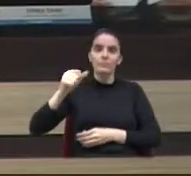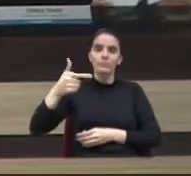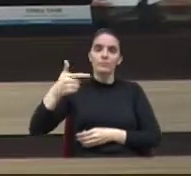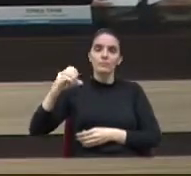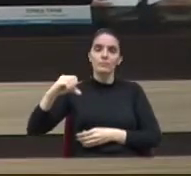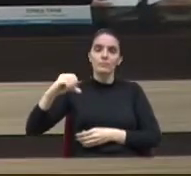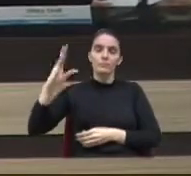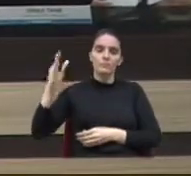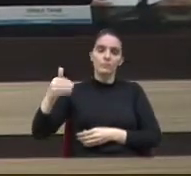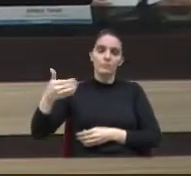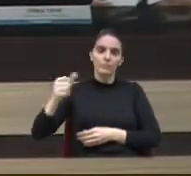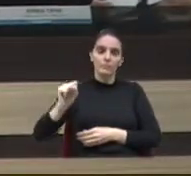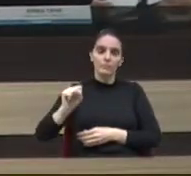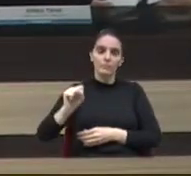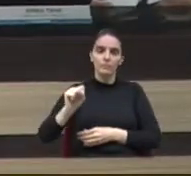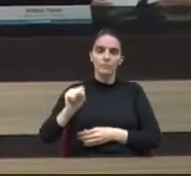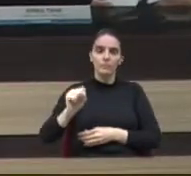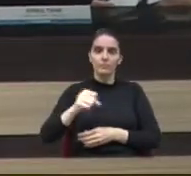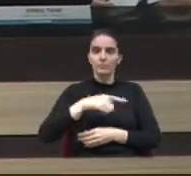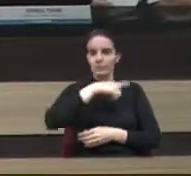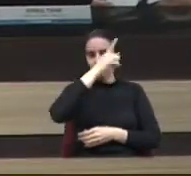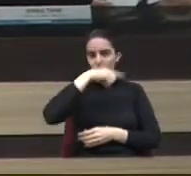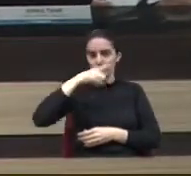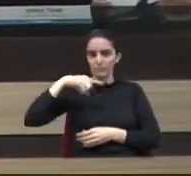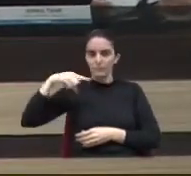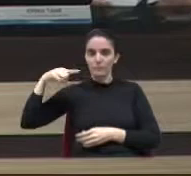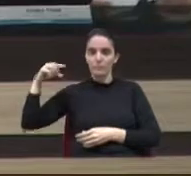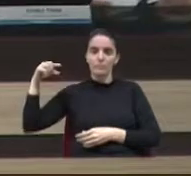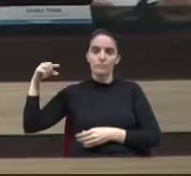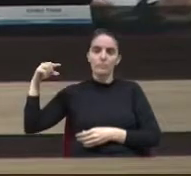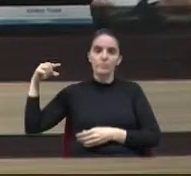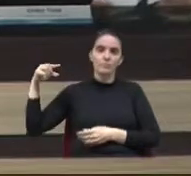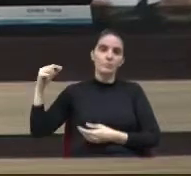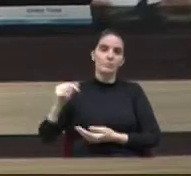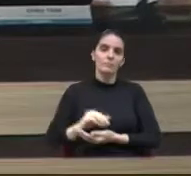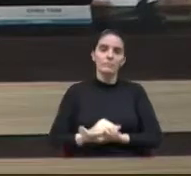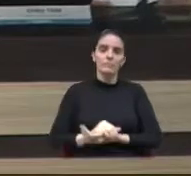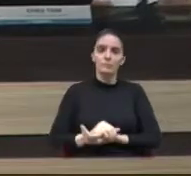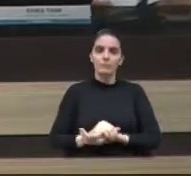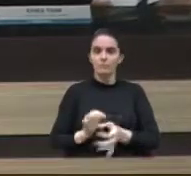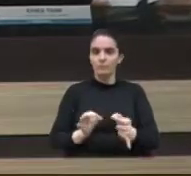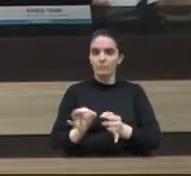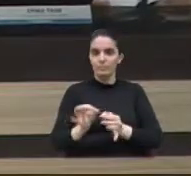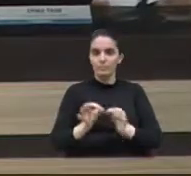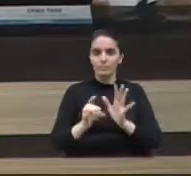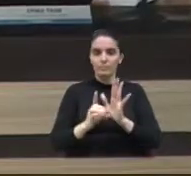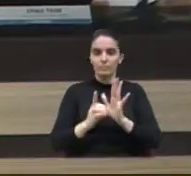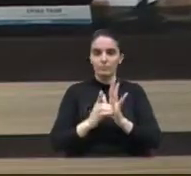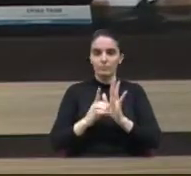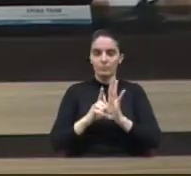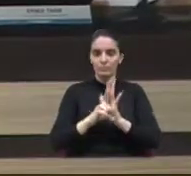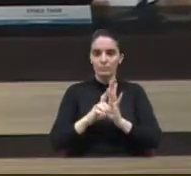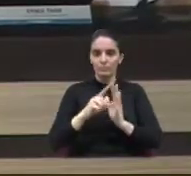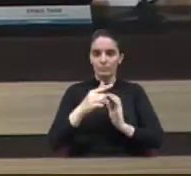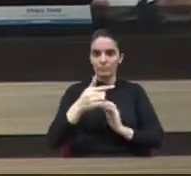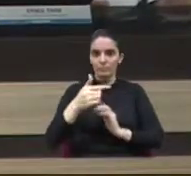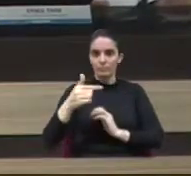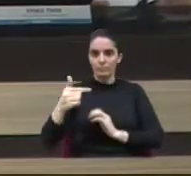02989/2018. Interessado. Mayra Rosana Gama de Araújo Silva da Costa. Projeto de decreto legislativo